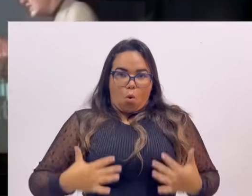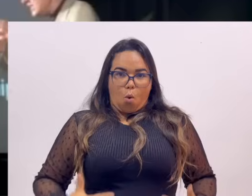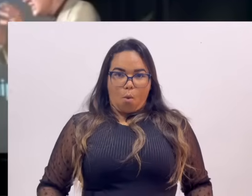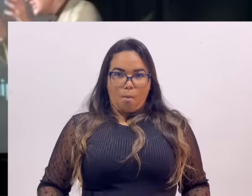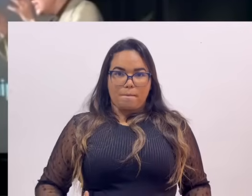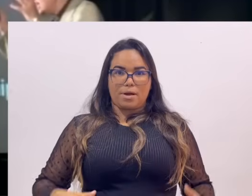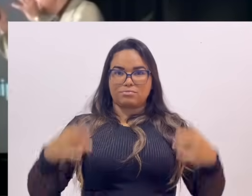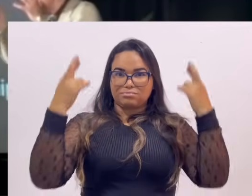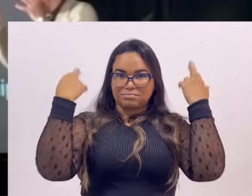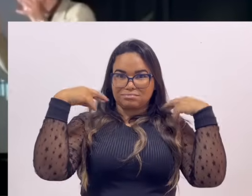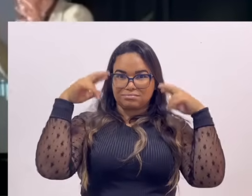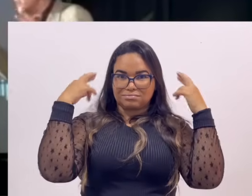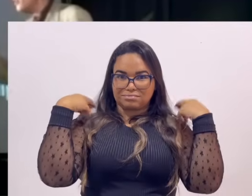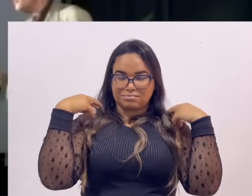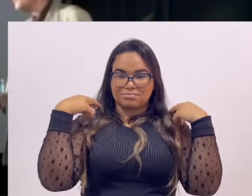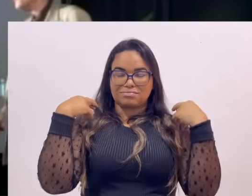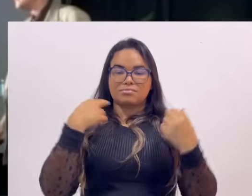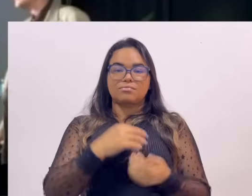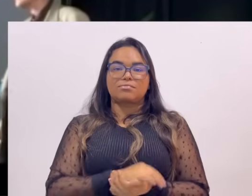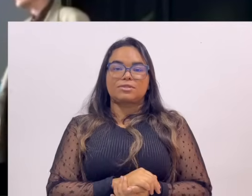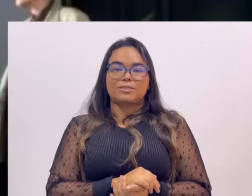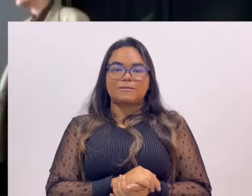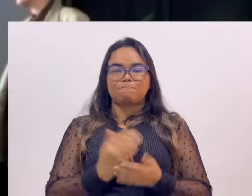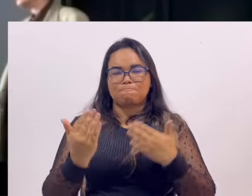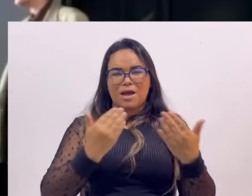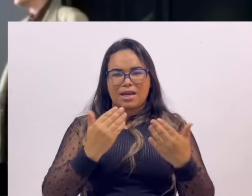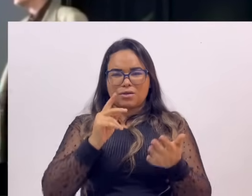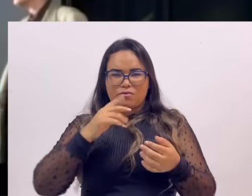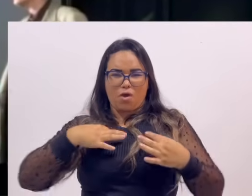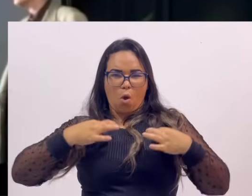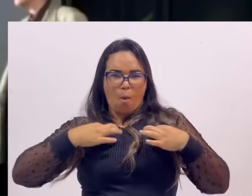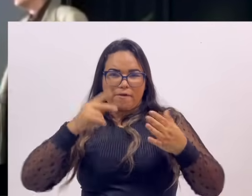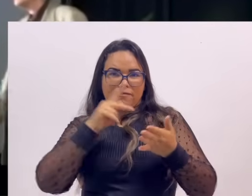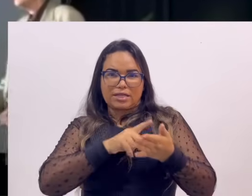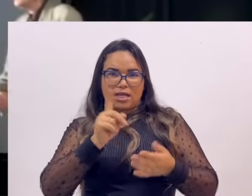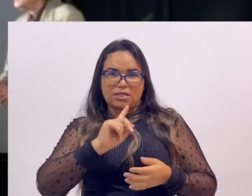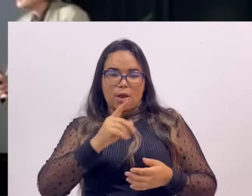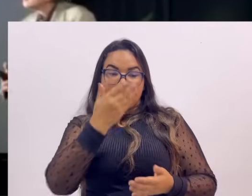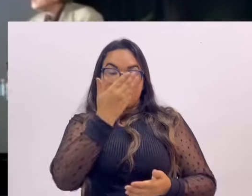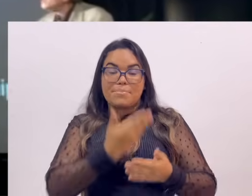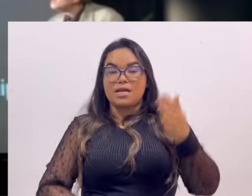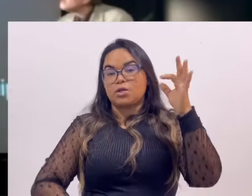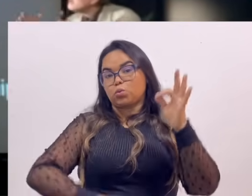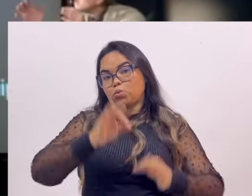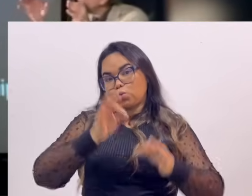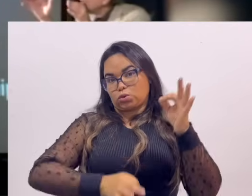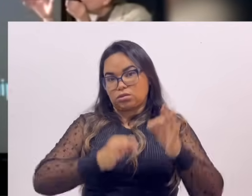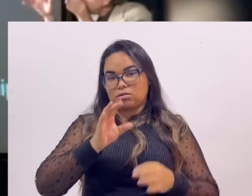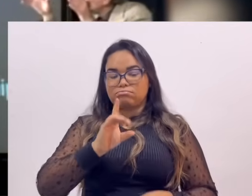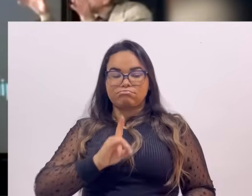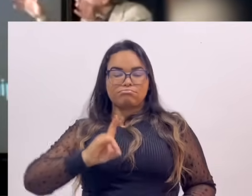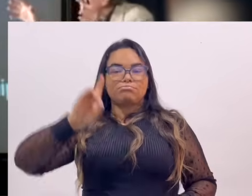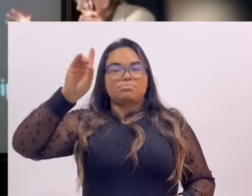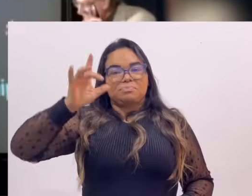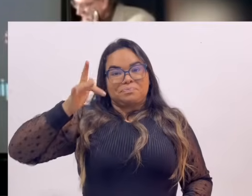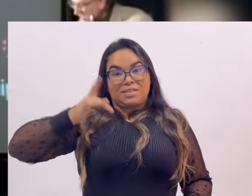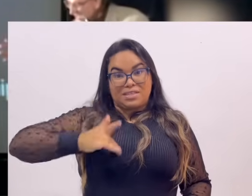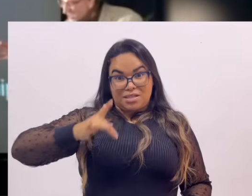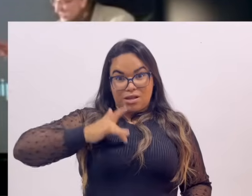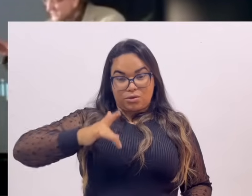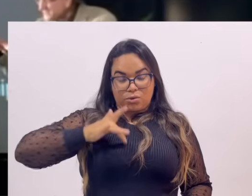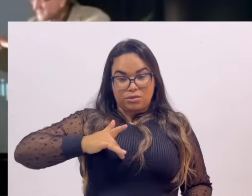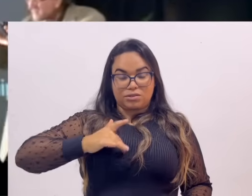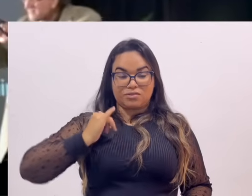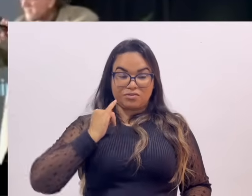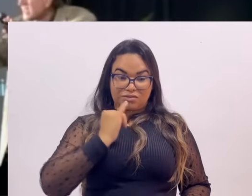21. É que eles tinham perdido as suas vestes de justiça e Deus, na sua misericórdia, disse,